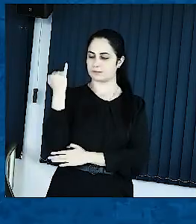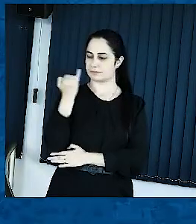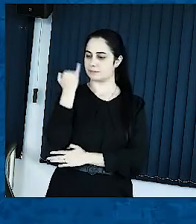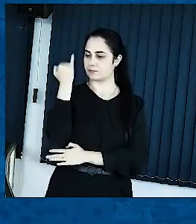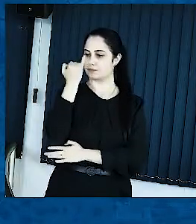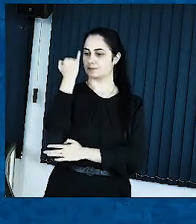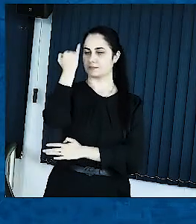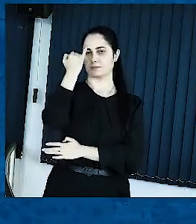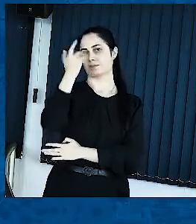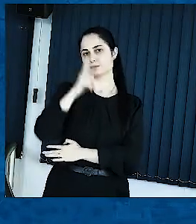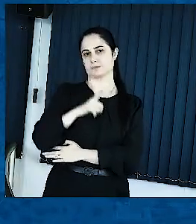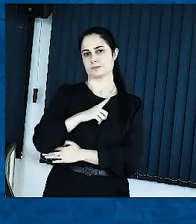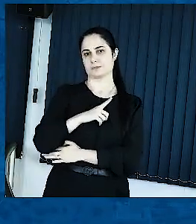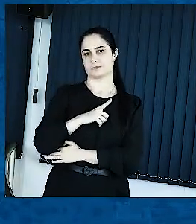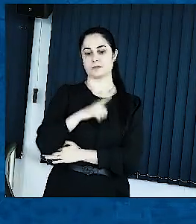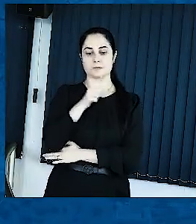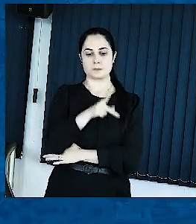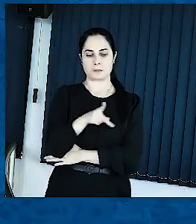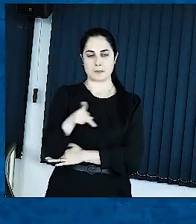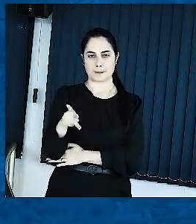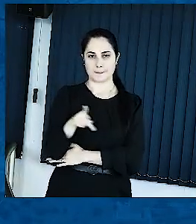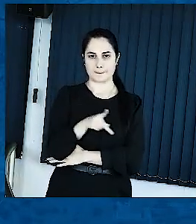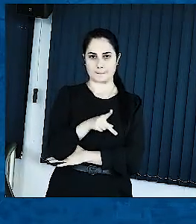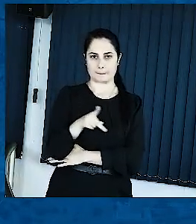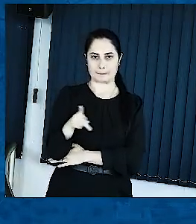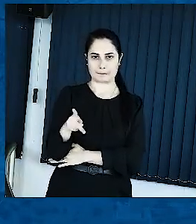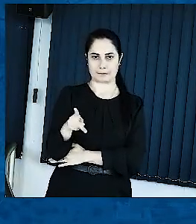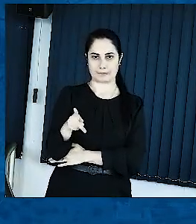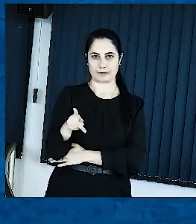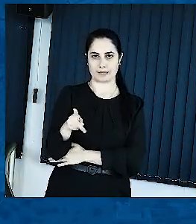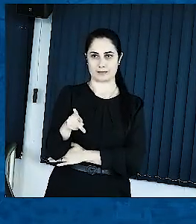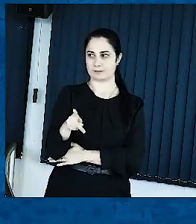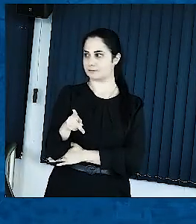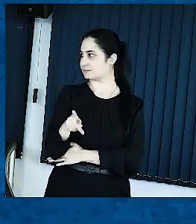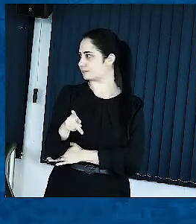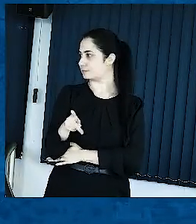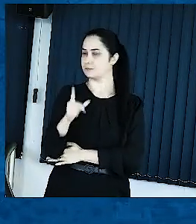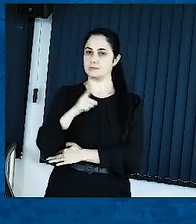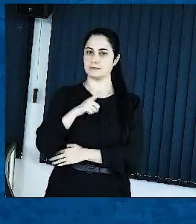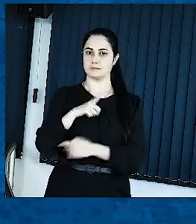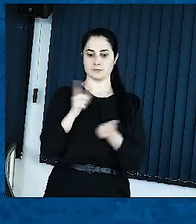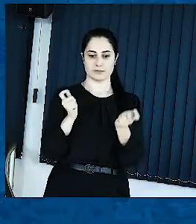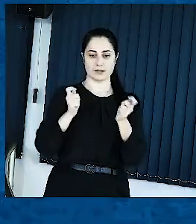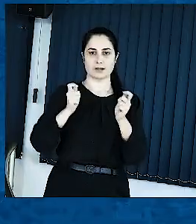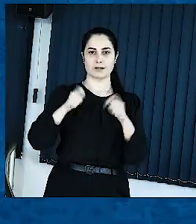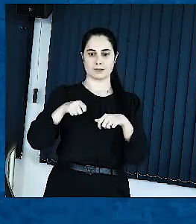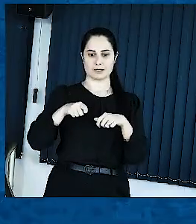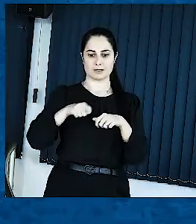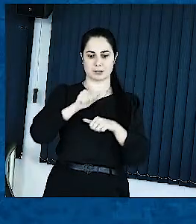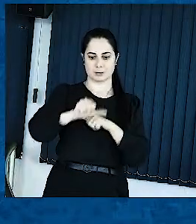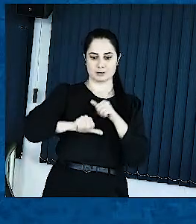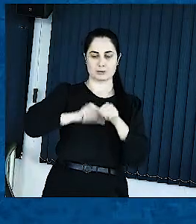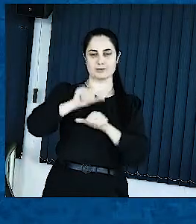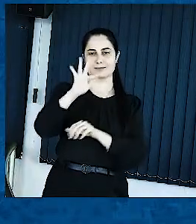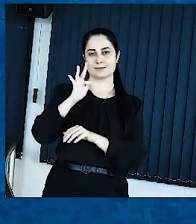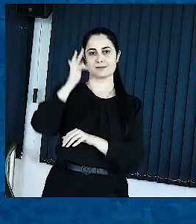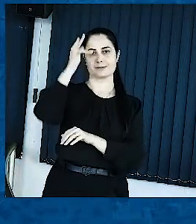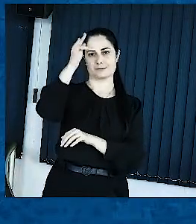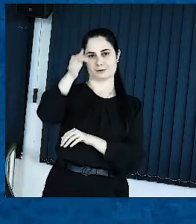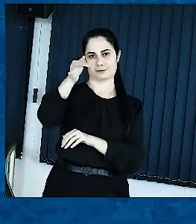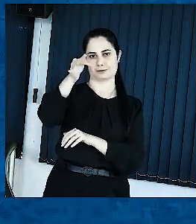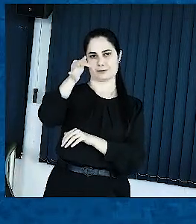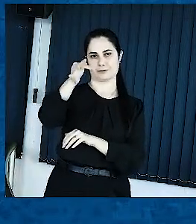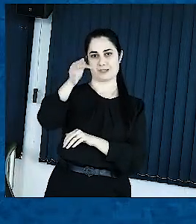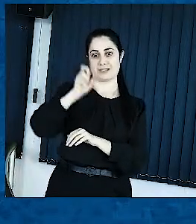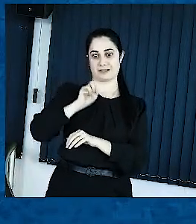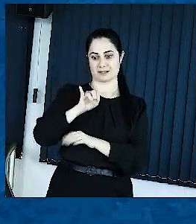fundamental nisso. Os professores são capazes de mudar destinos